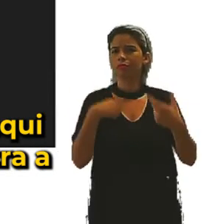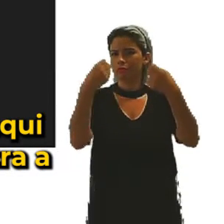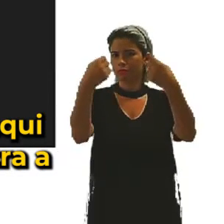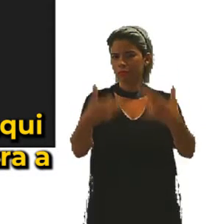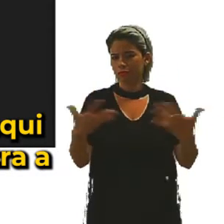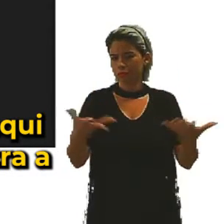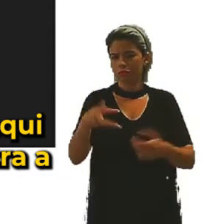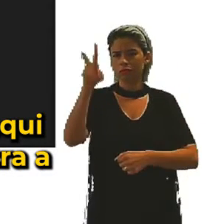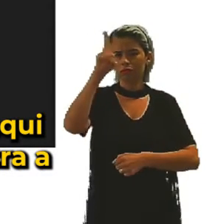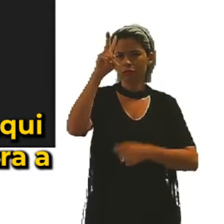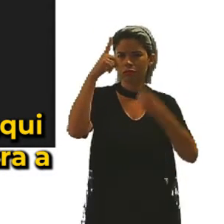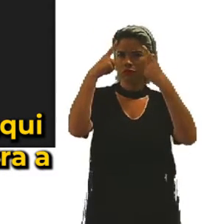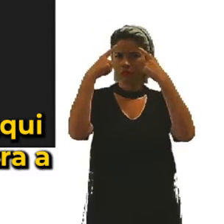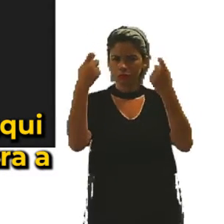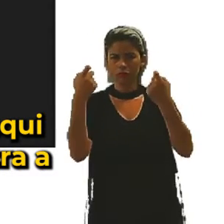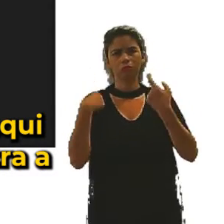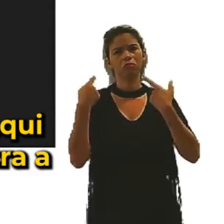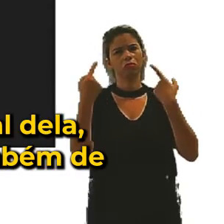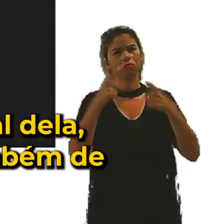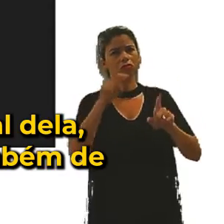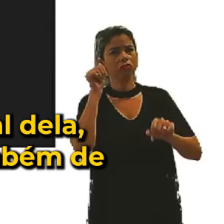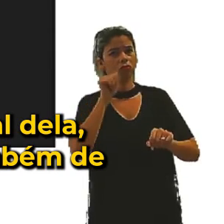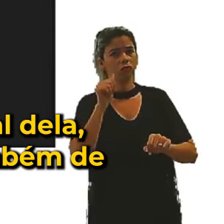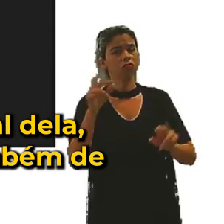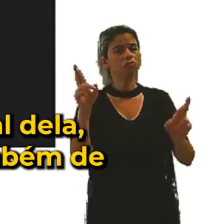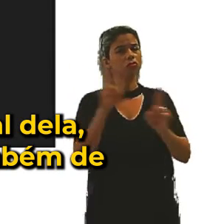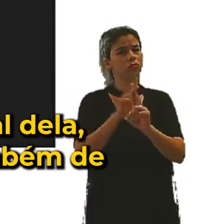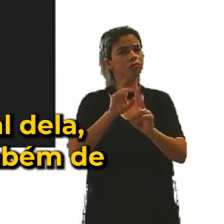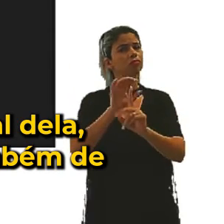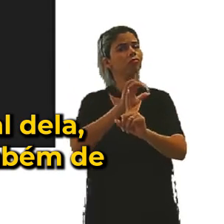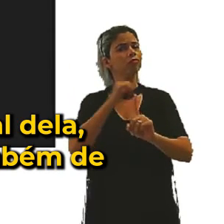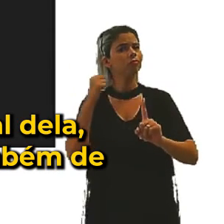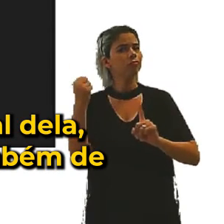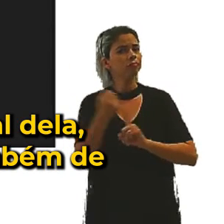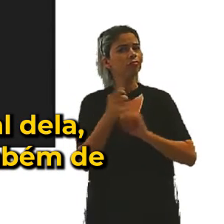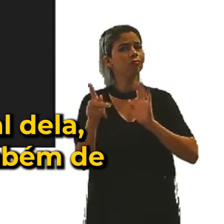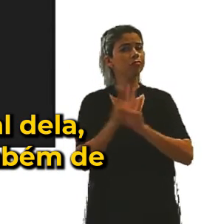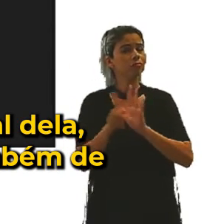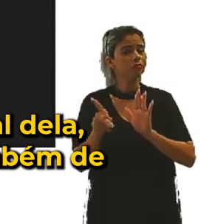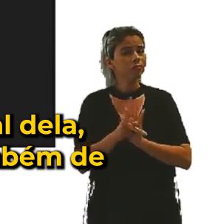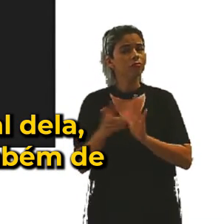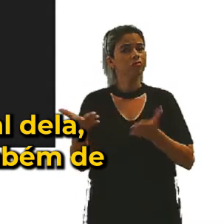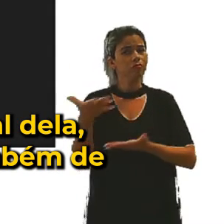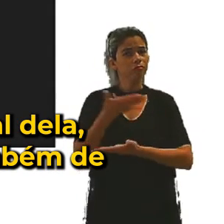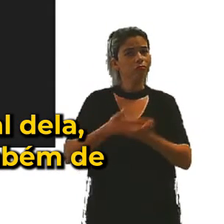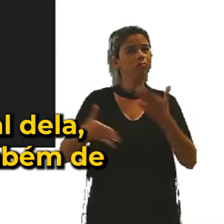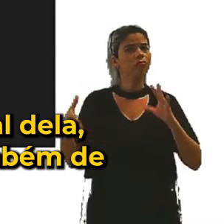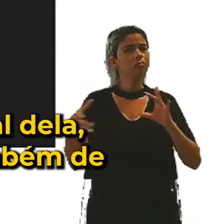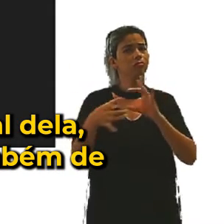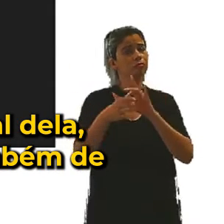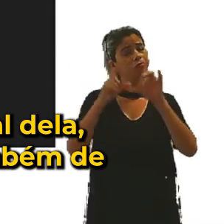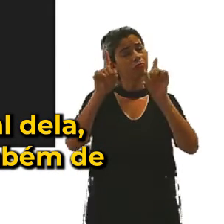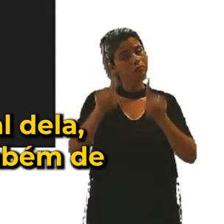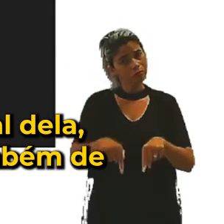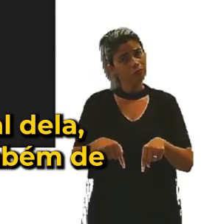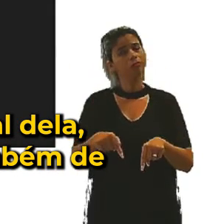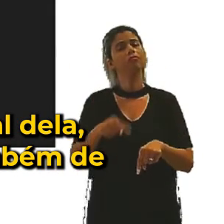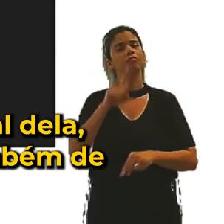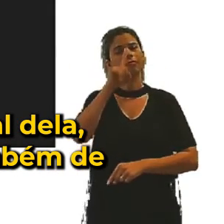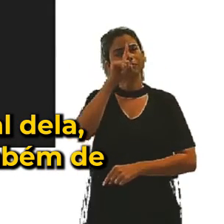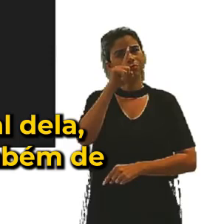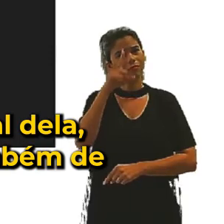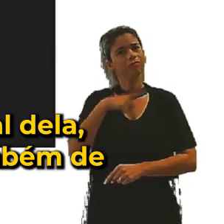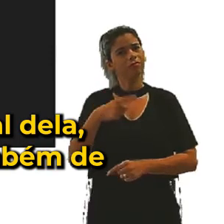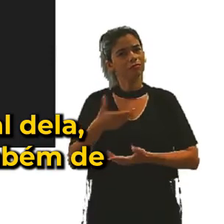História de violência contra a parceira, a rede social, se essa mulher está afastada da rede social dela, que é um fator de risco de reincidência também, né,